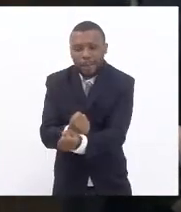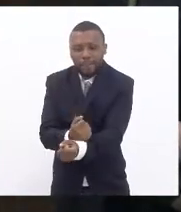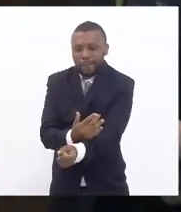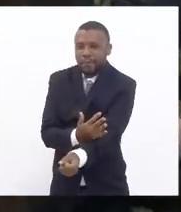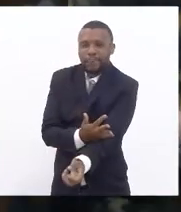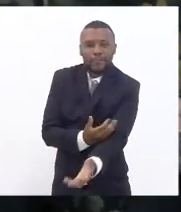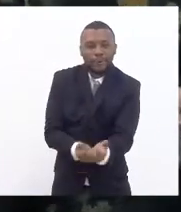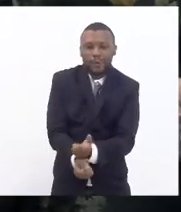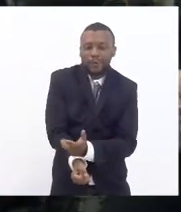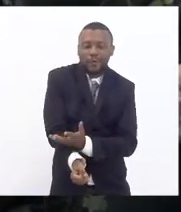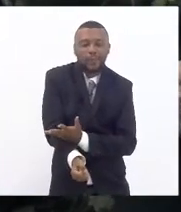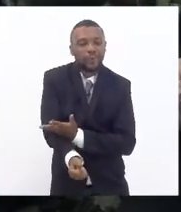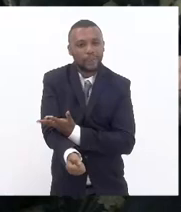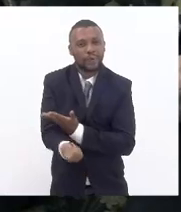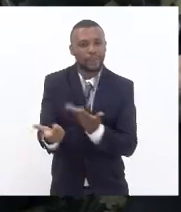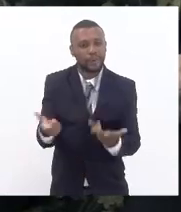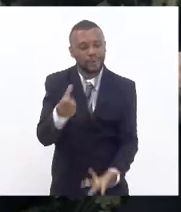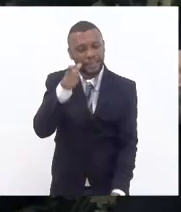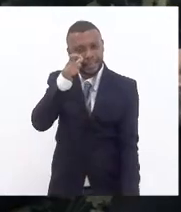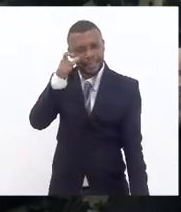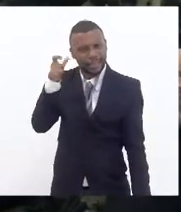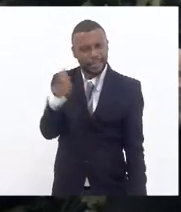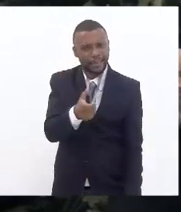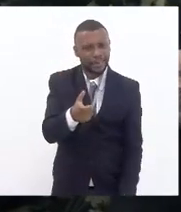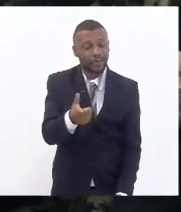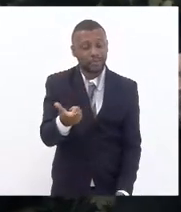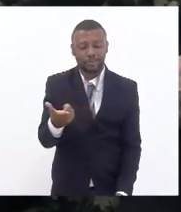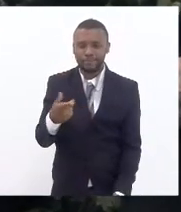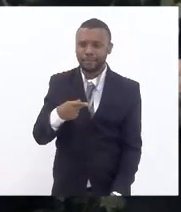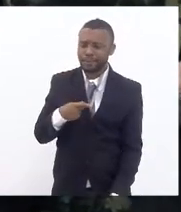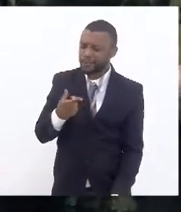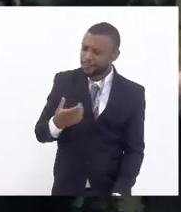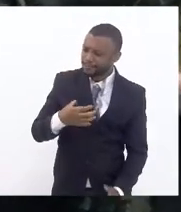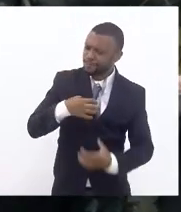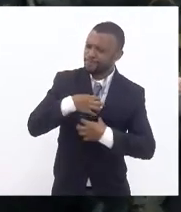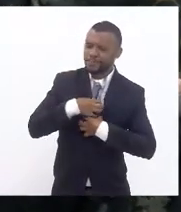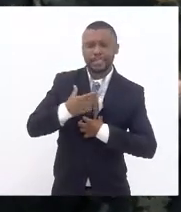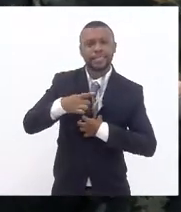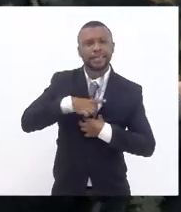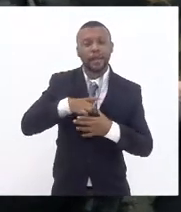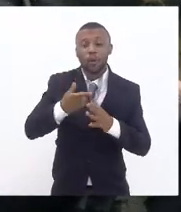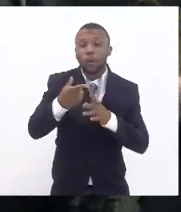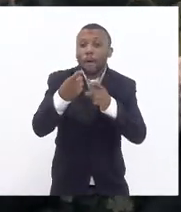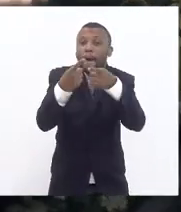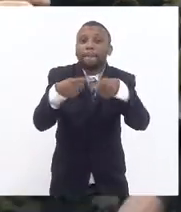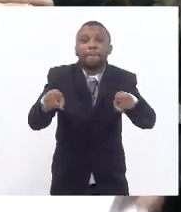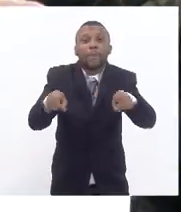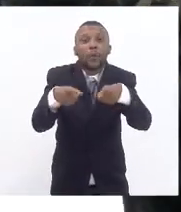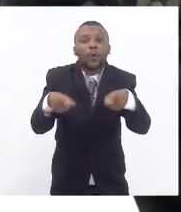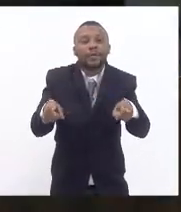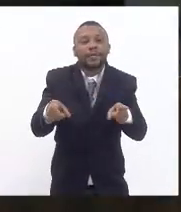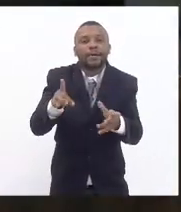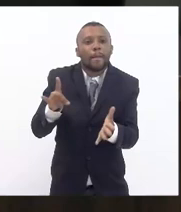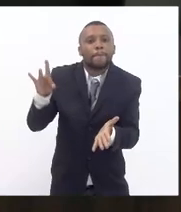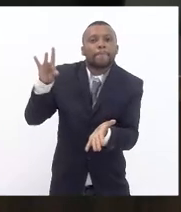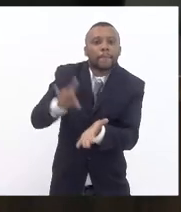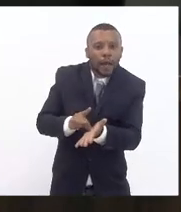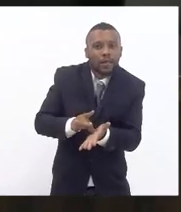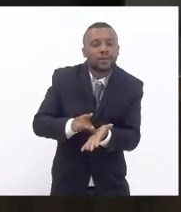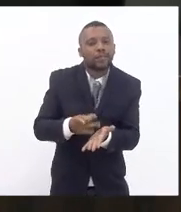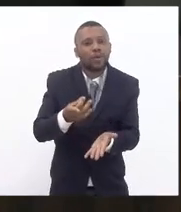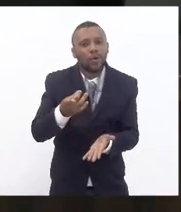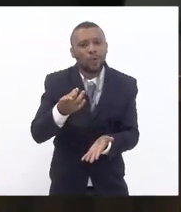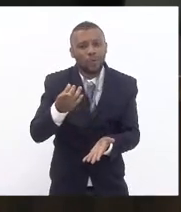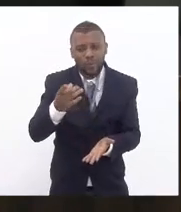É interessante, né, porque para mim era algo... Tem um hino do Mangalarga Machador. É o cavalo chamado